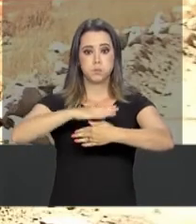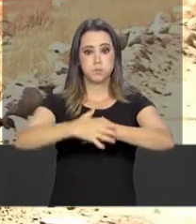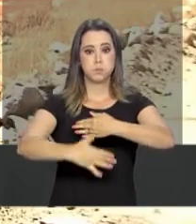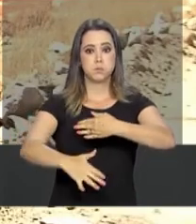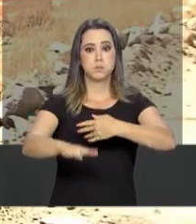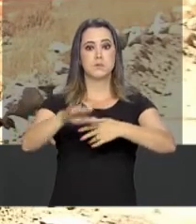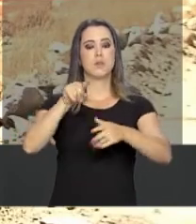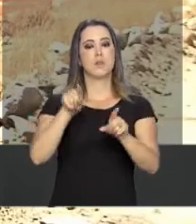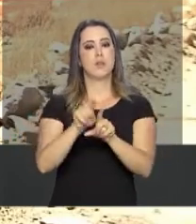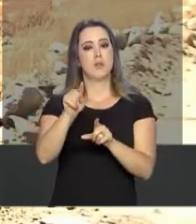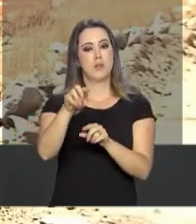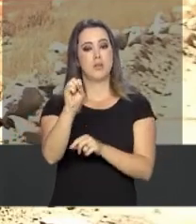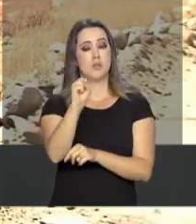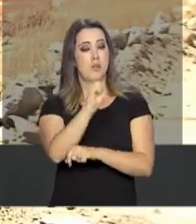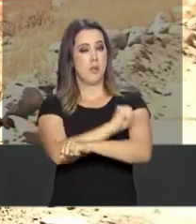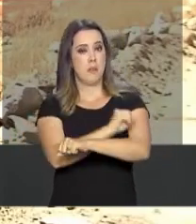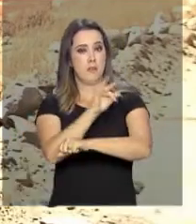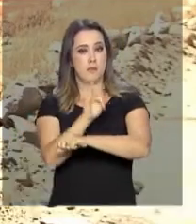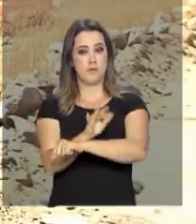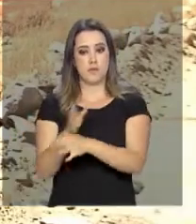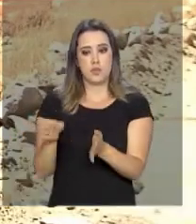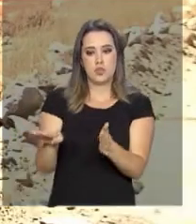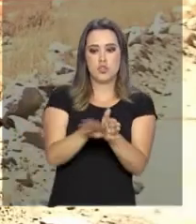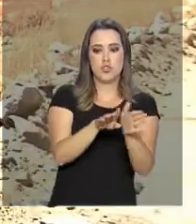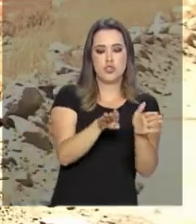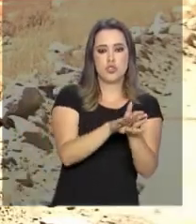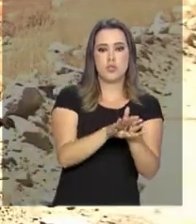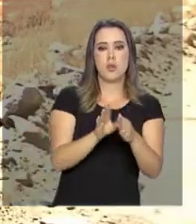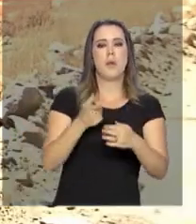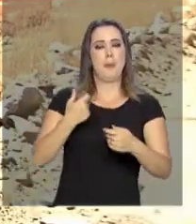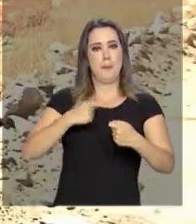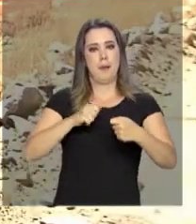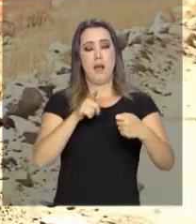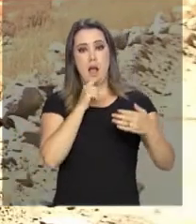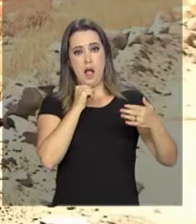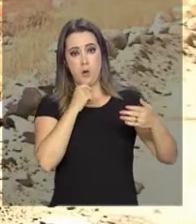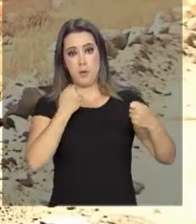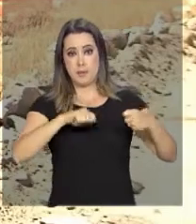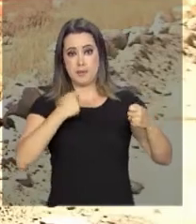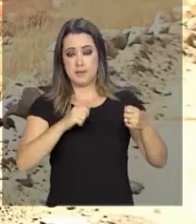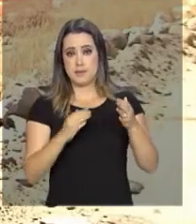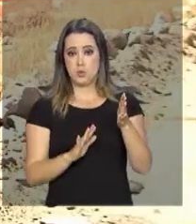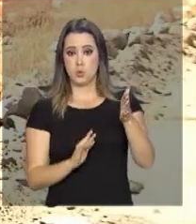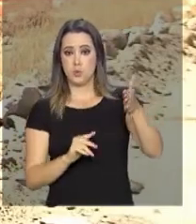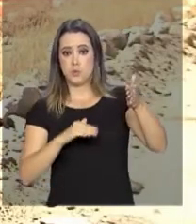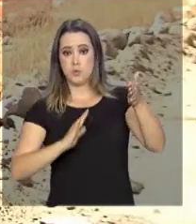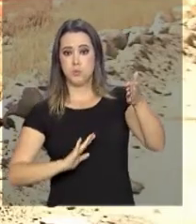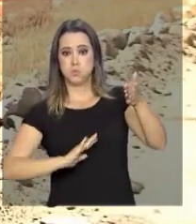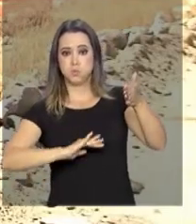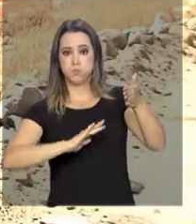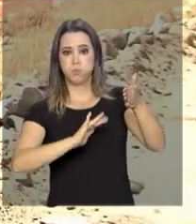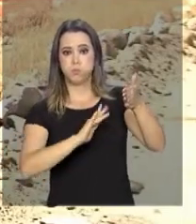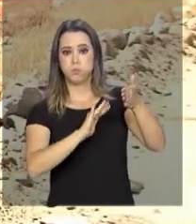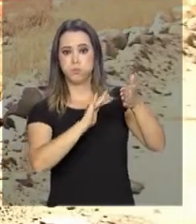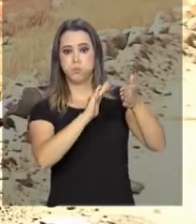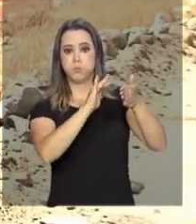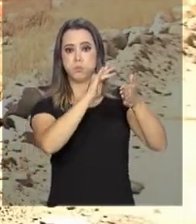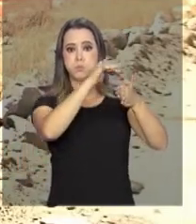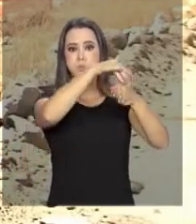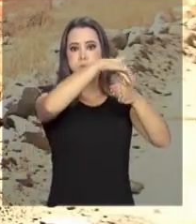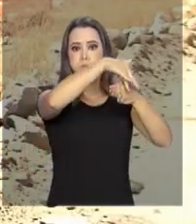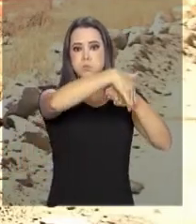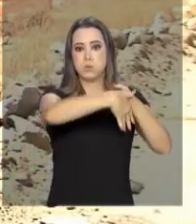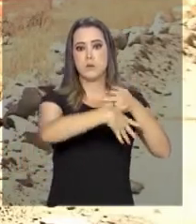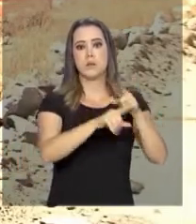Rio São Francisco vai elevar a água a 90 metros de altura, o equivalente a um prédio de 30 andares. Vencida esta